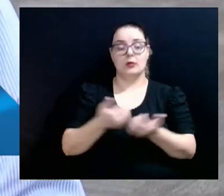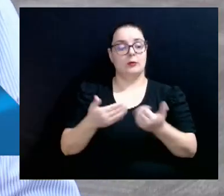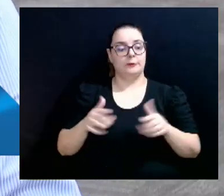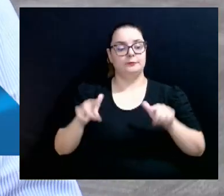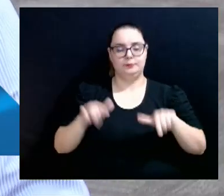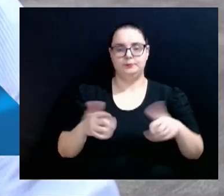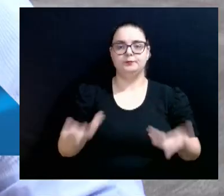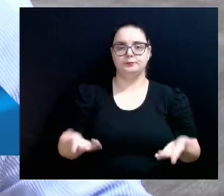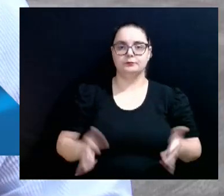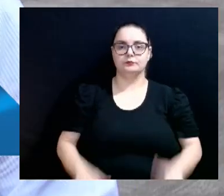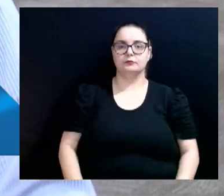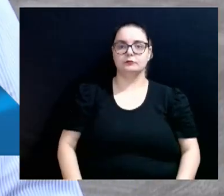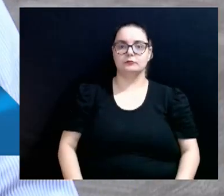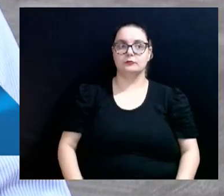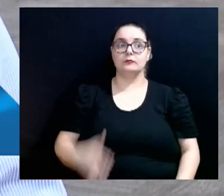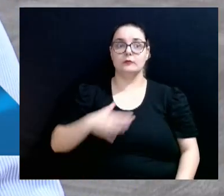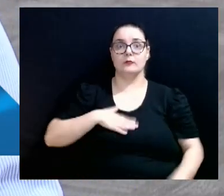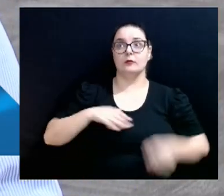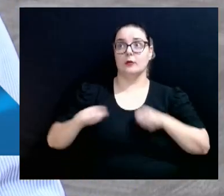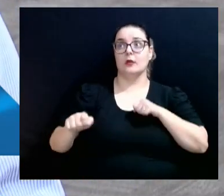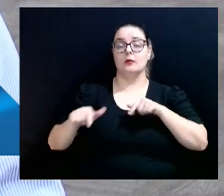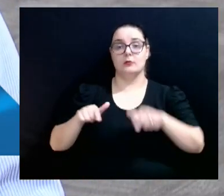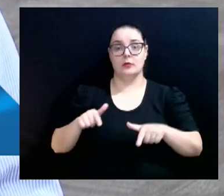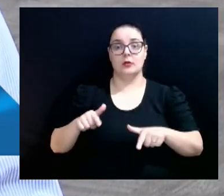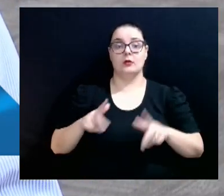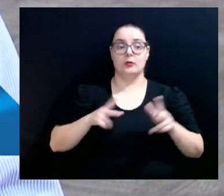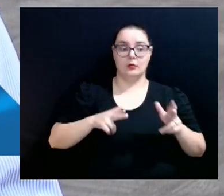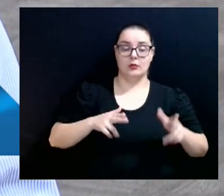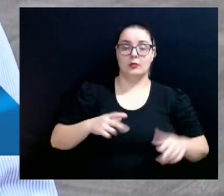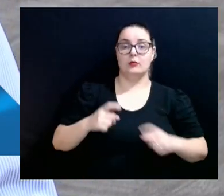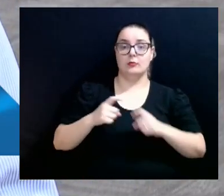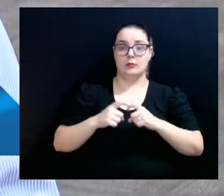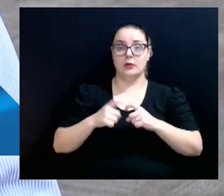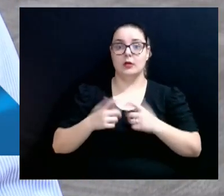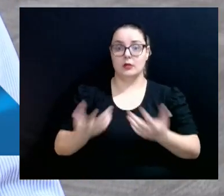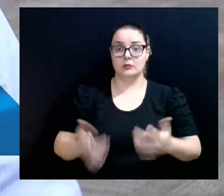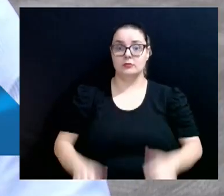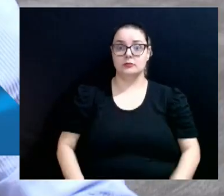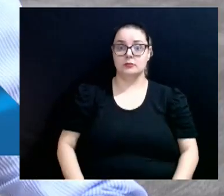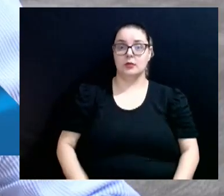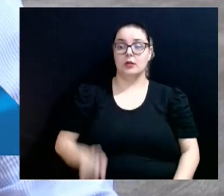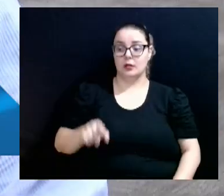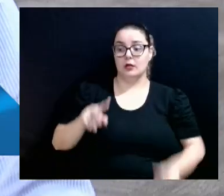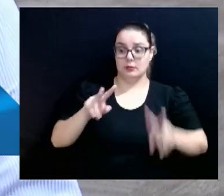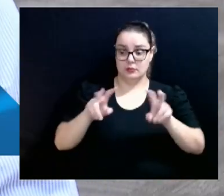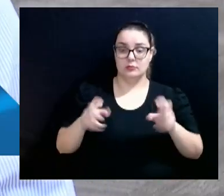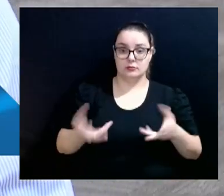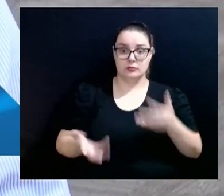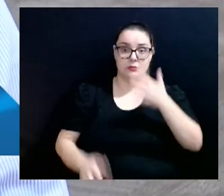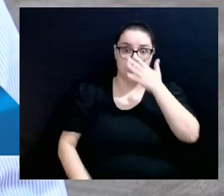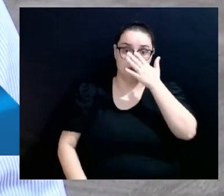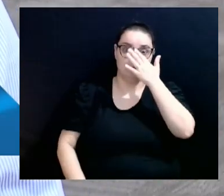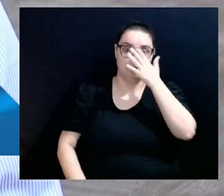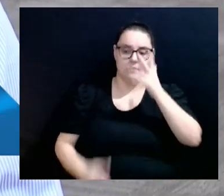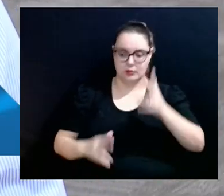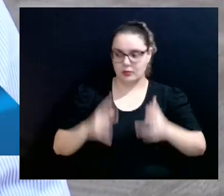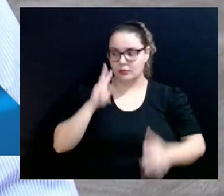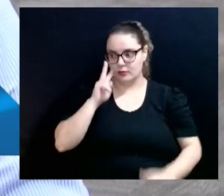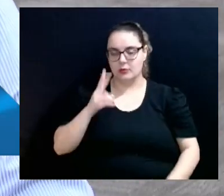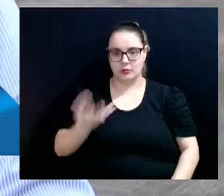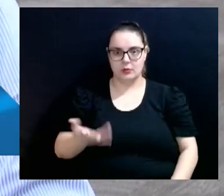minha formação, né, como médico, é um tema que, como nós vimos na